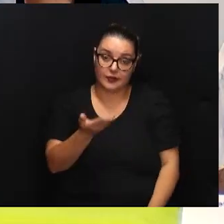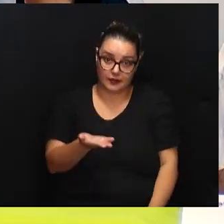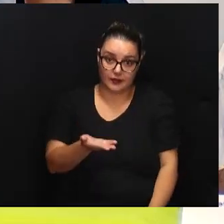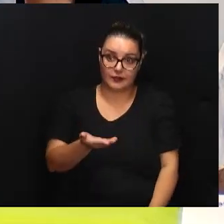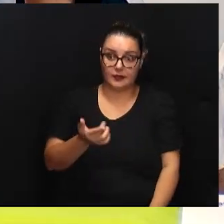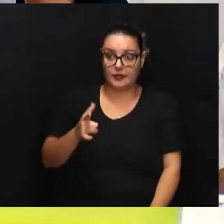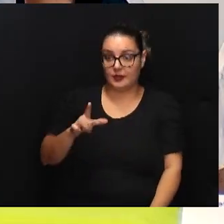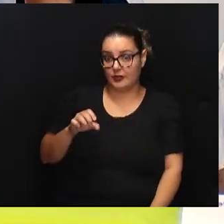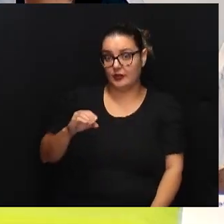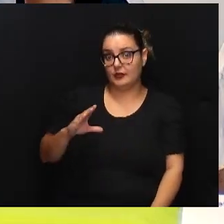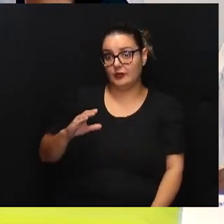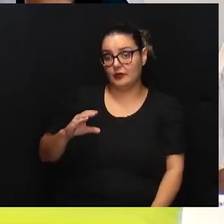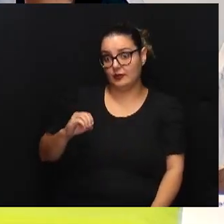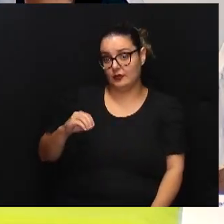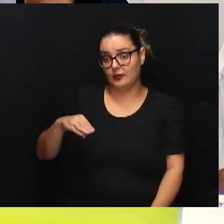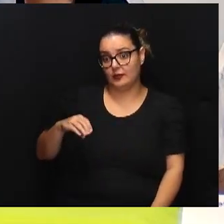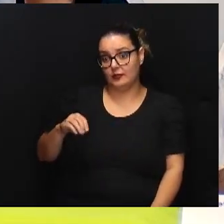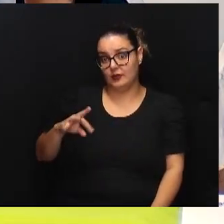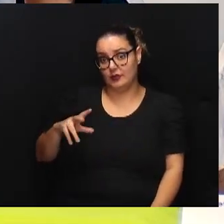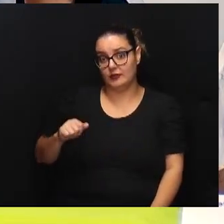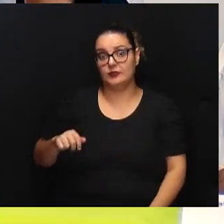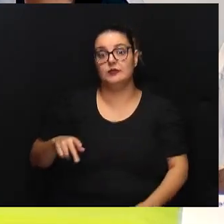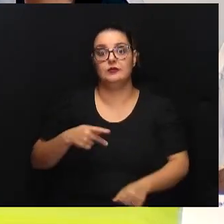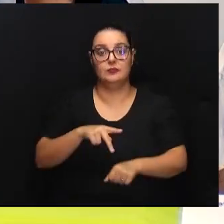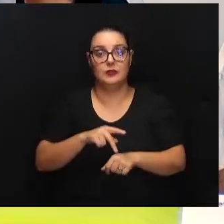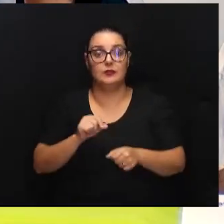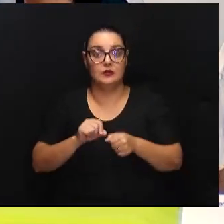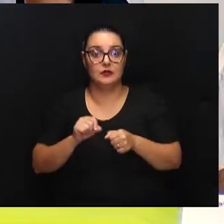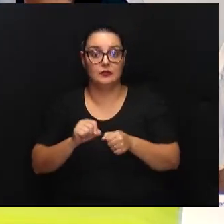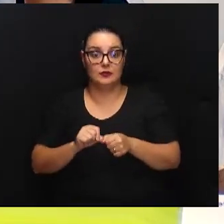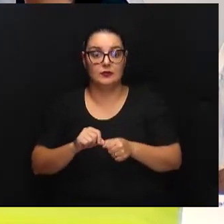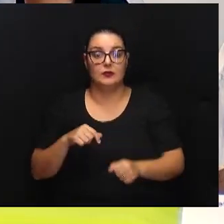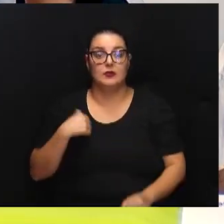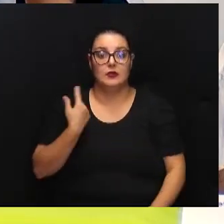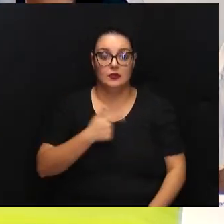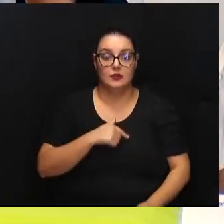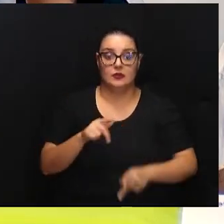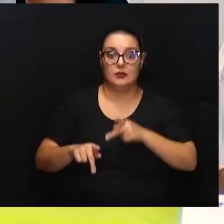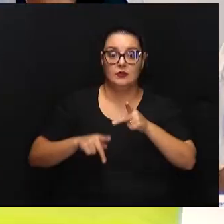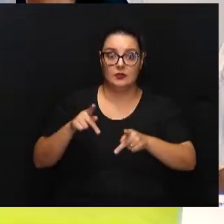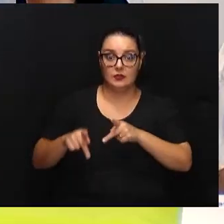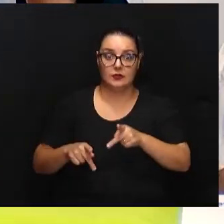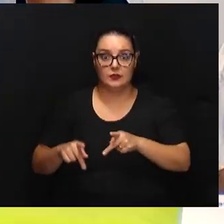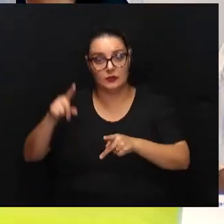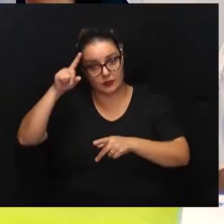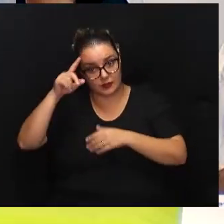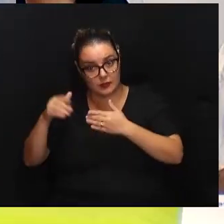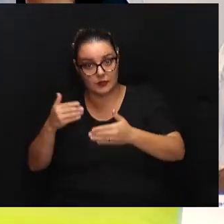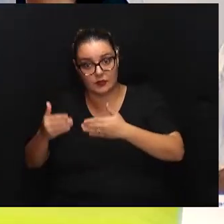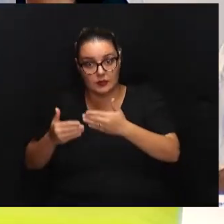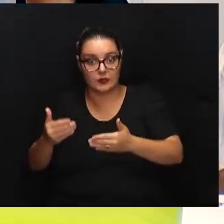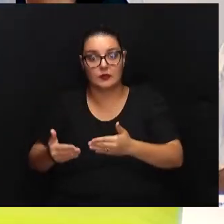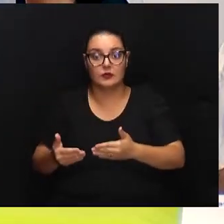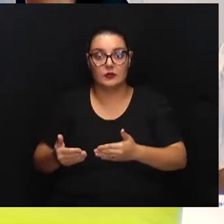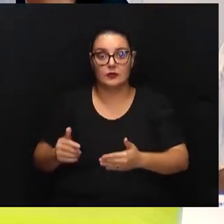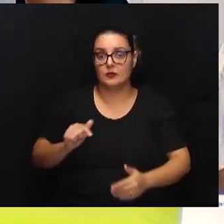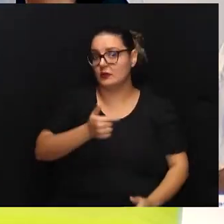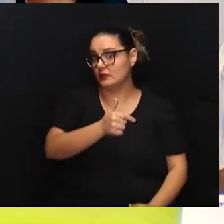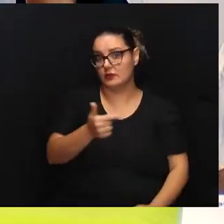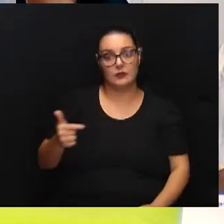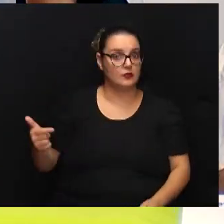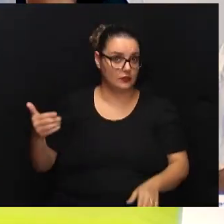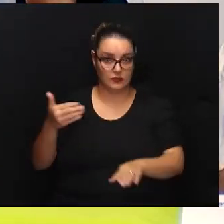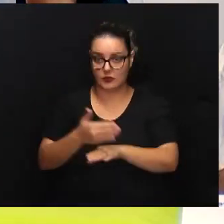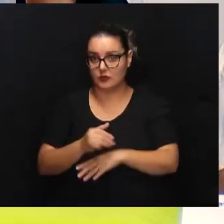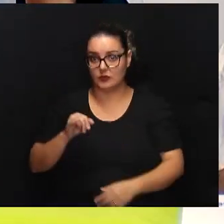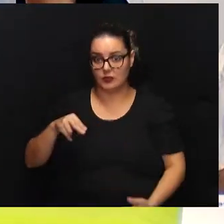fazendo com que as nossas populações cotidianamente não tenham acesso aos insumos, não tenham